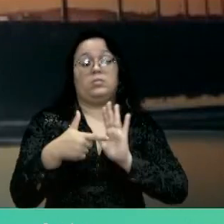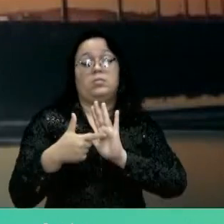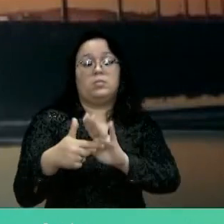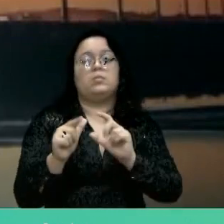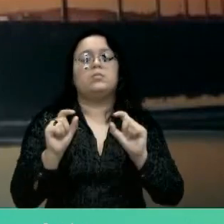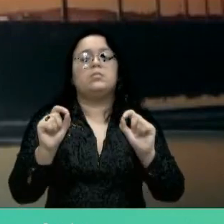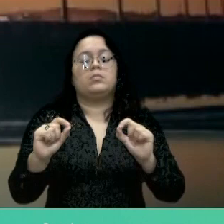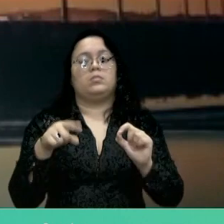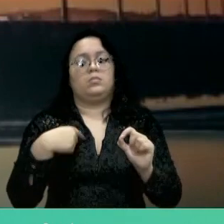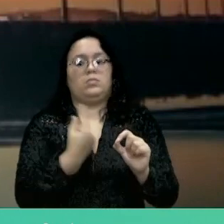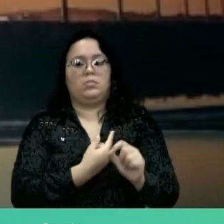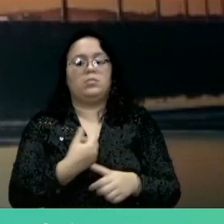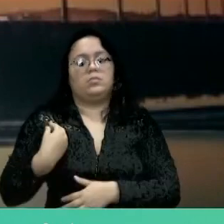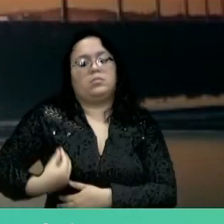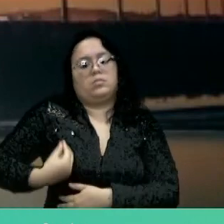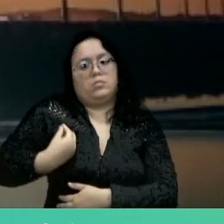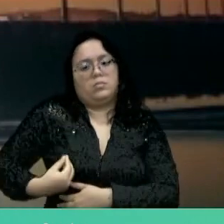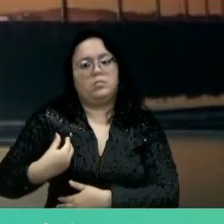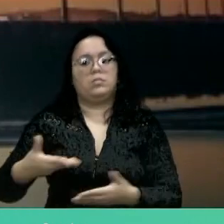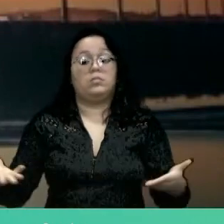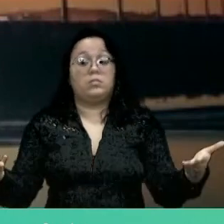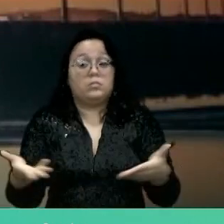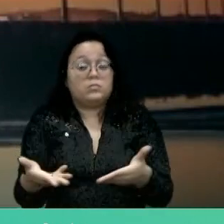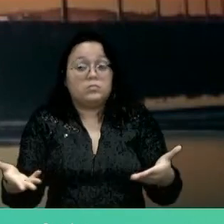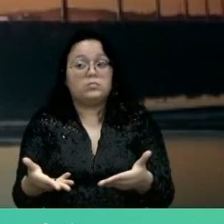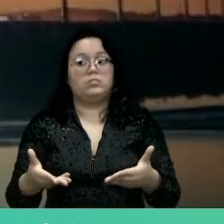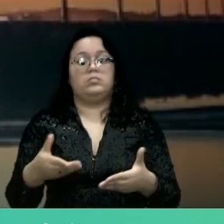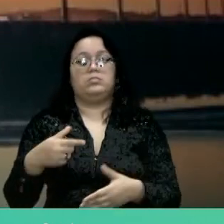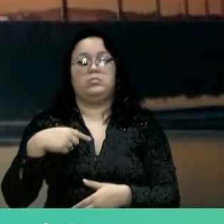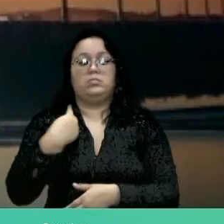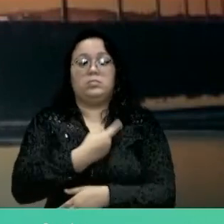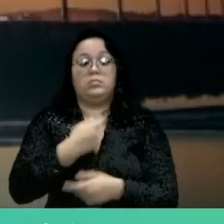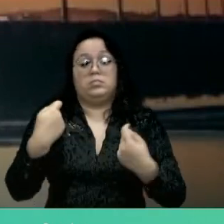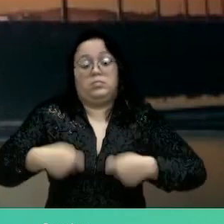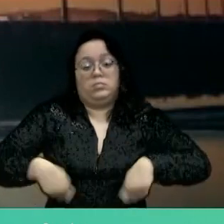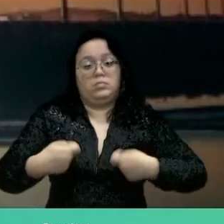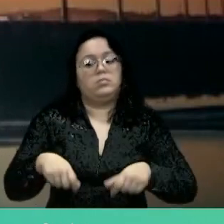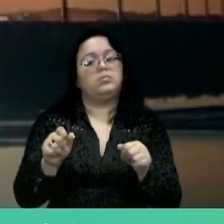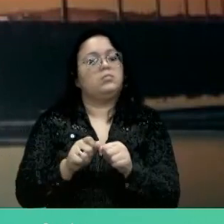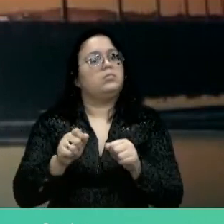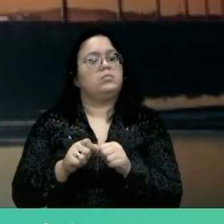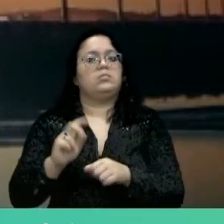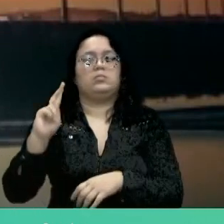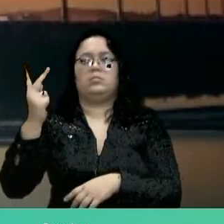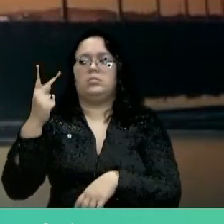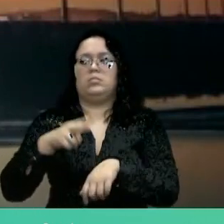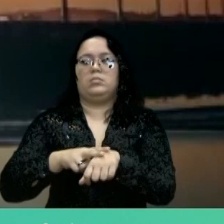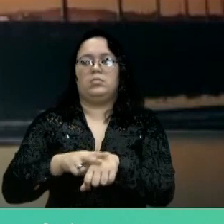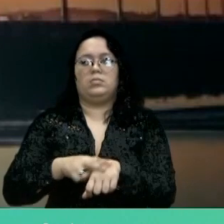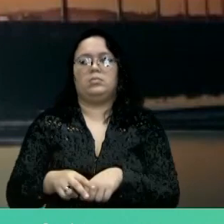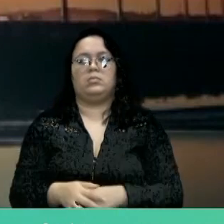demonstrando que estamos prontos e que agora o que nos resta é fazer e estamos fazendo.